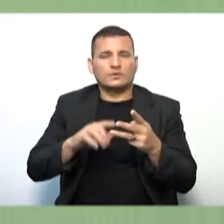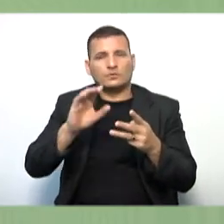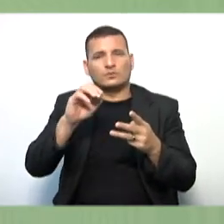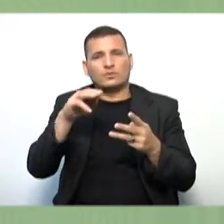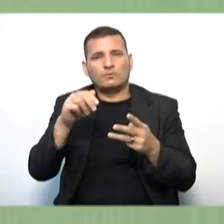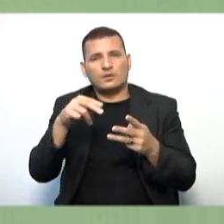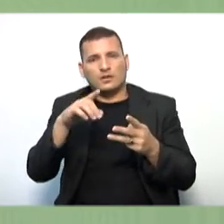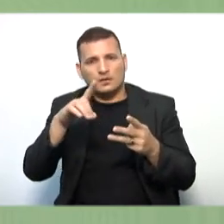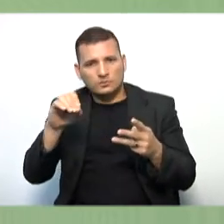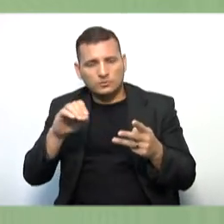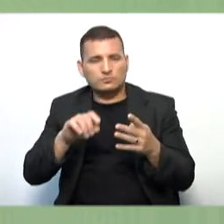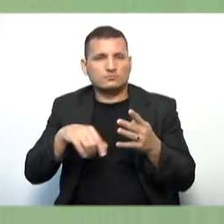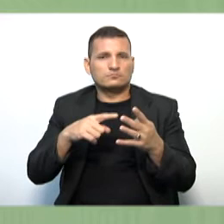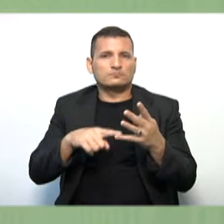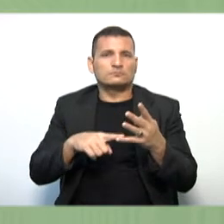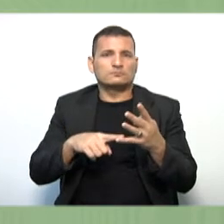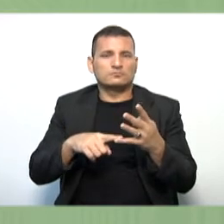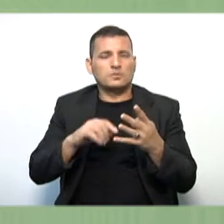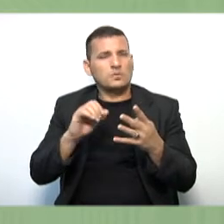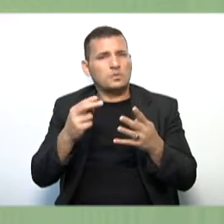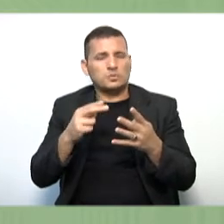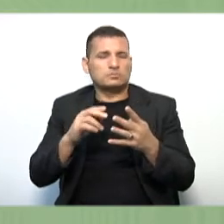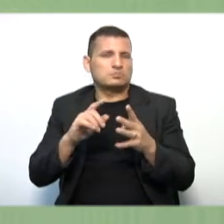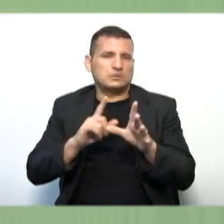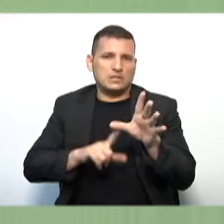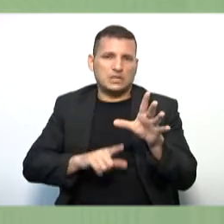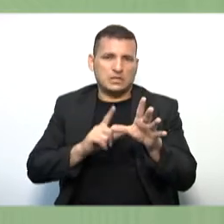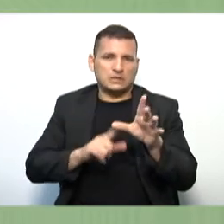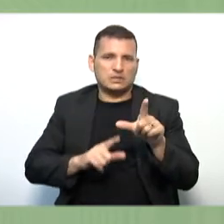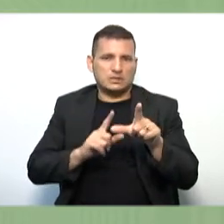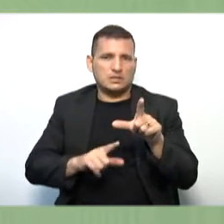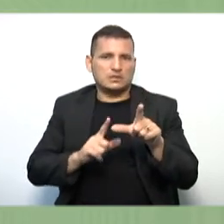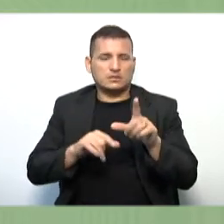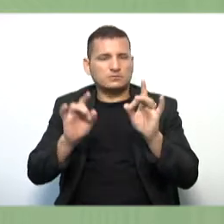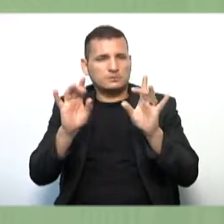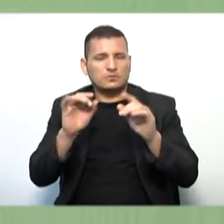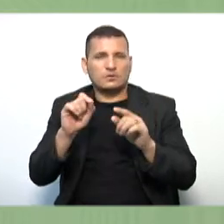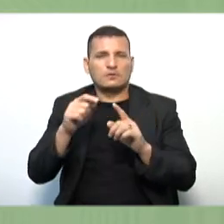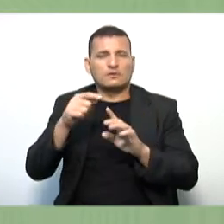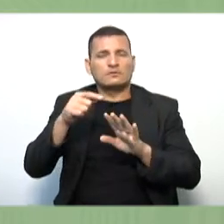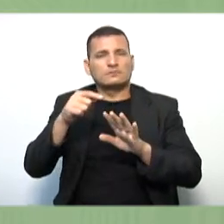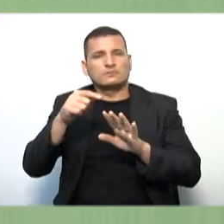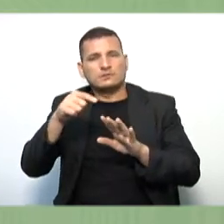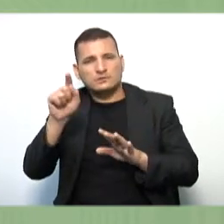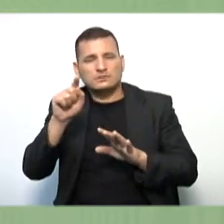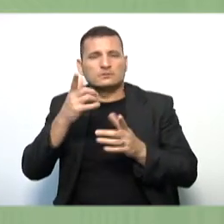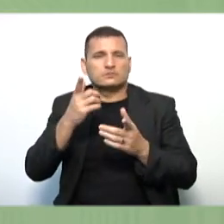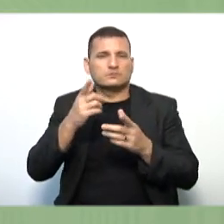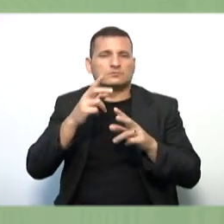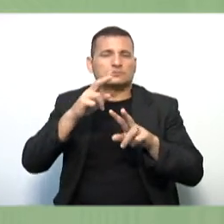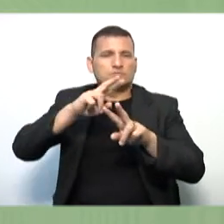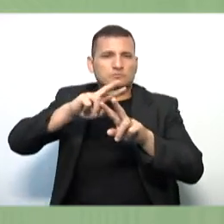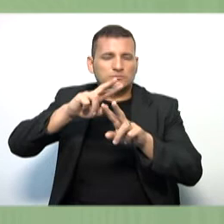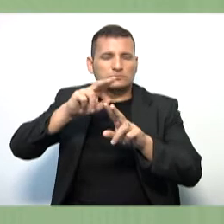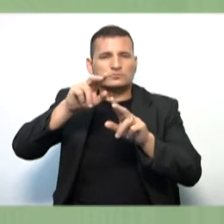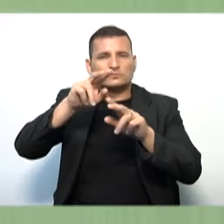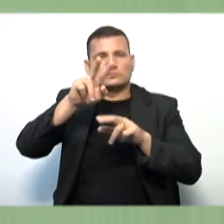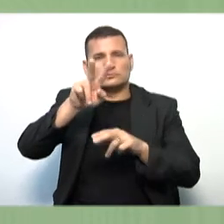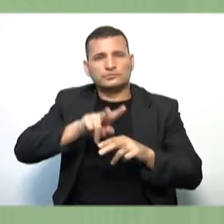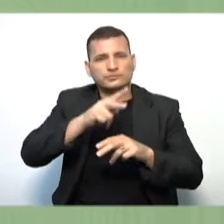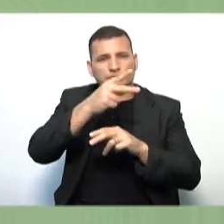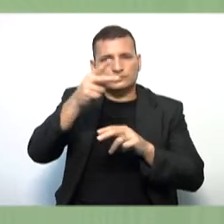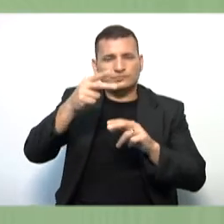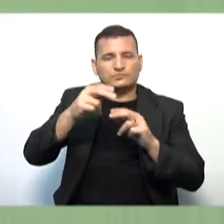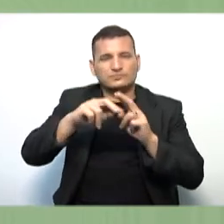comando, um caractere especial, né, como um acento, um jogo da velha, enfim. Então, esse daí